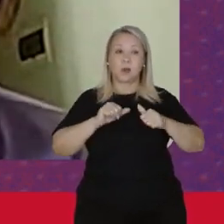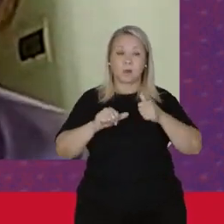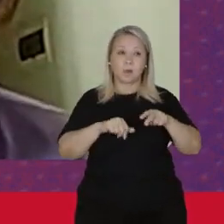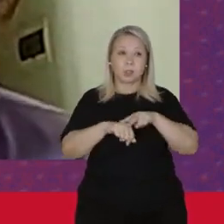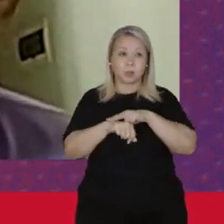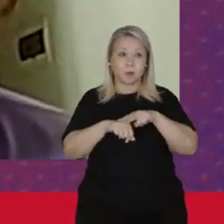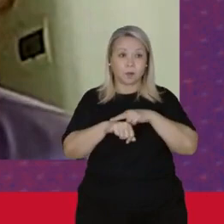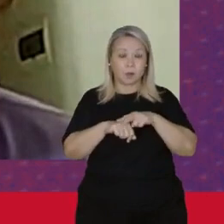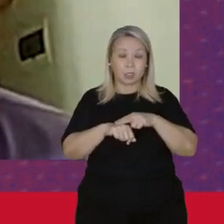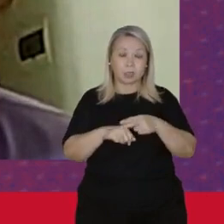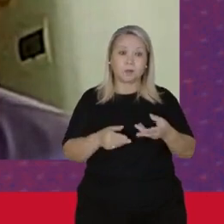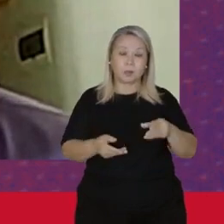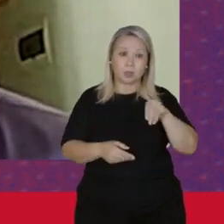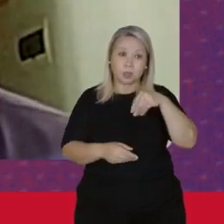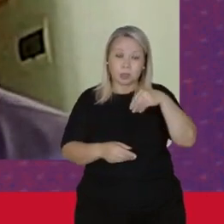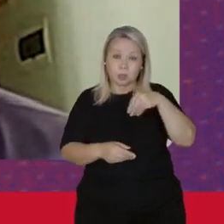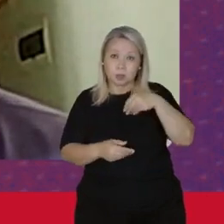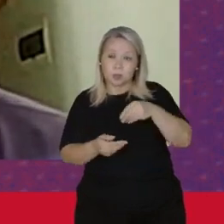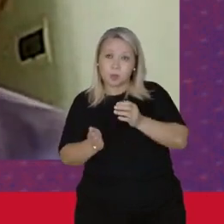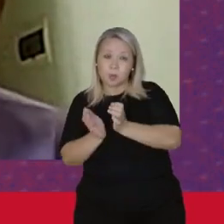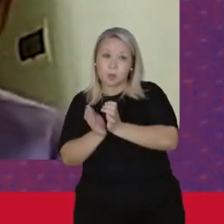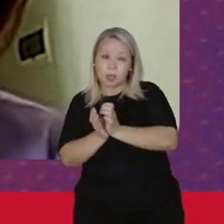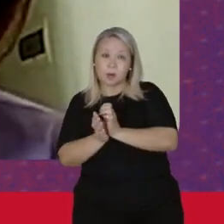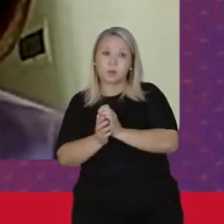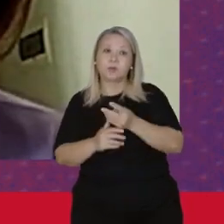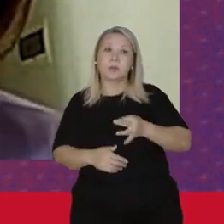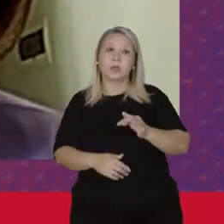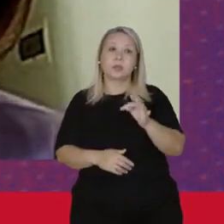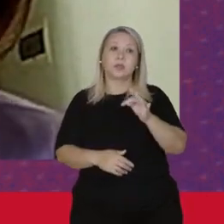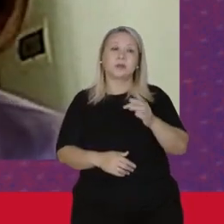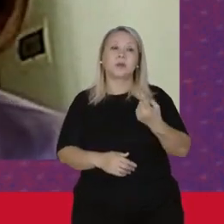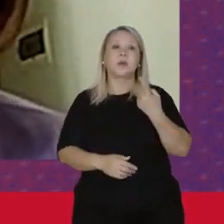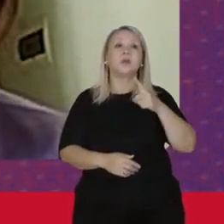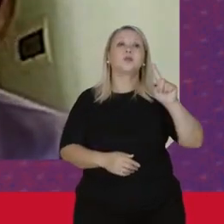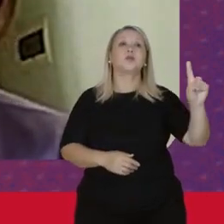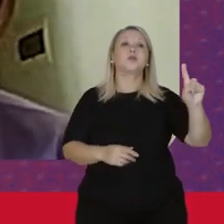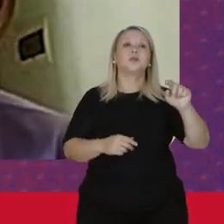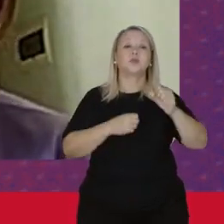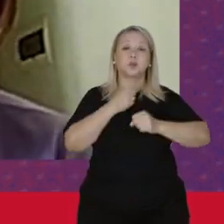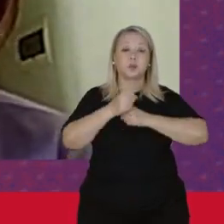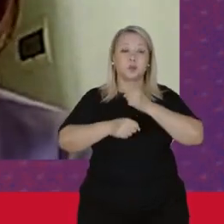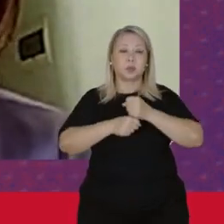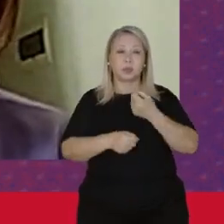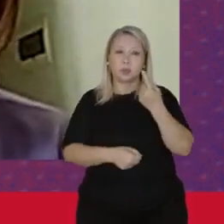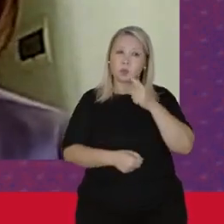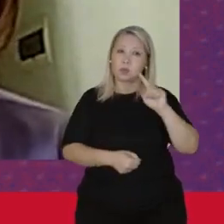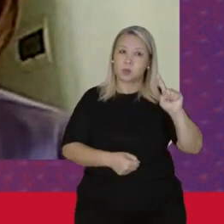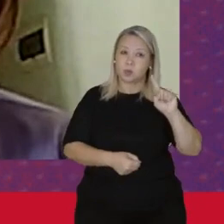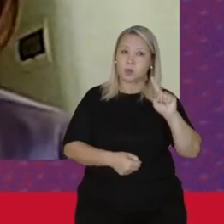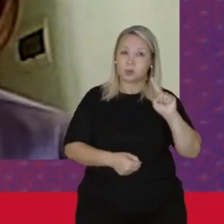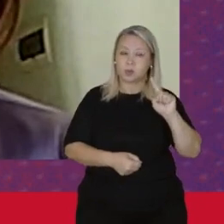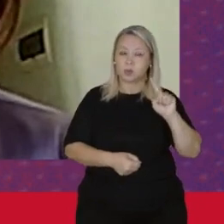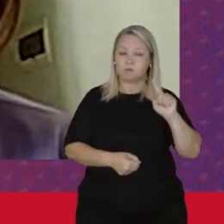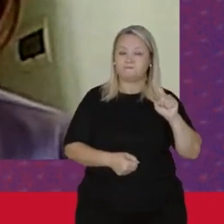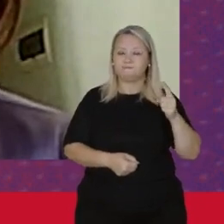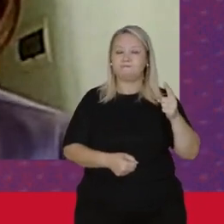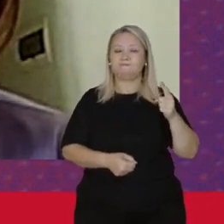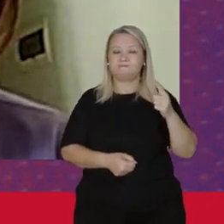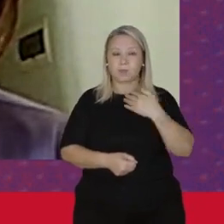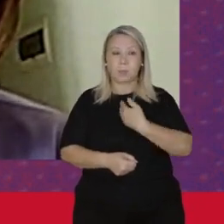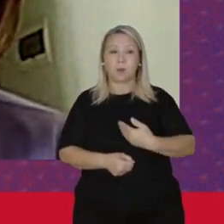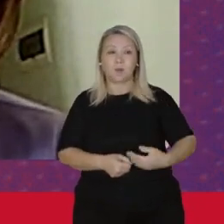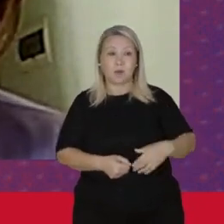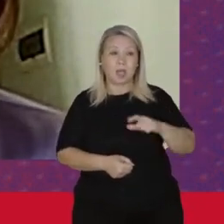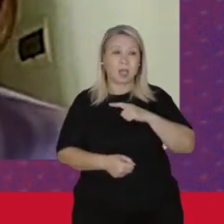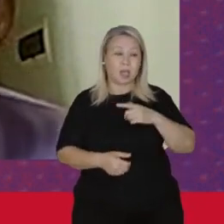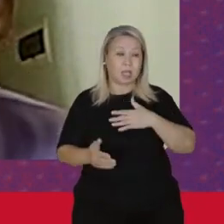tecnológico, mas a gente, nos últimos anos, e especialmente no último governo, a gente tem passado por um